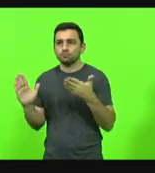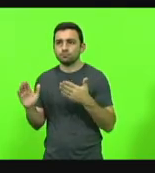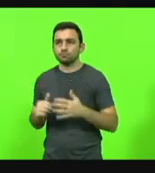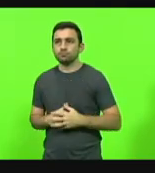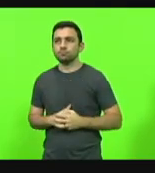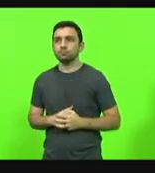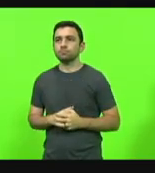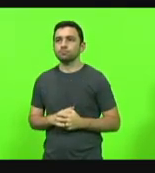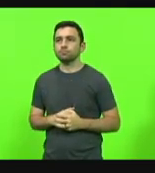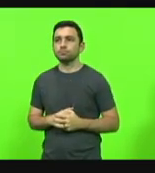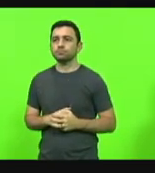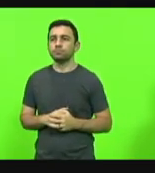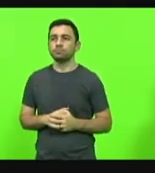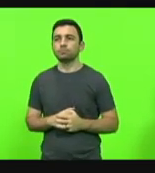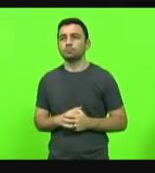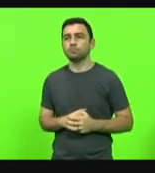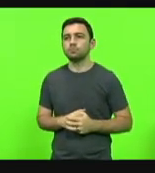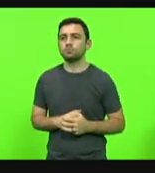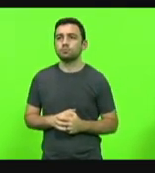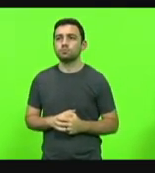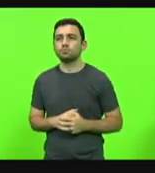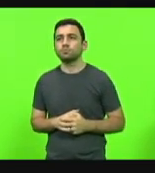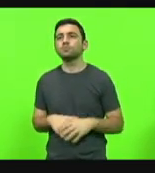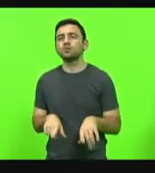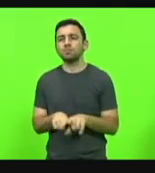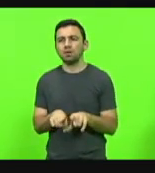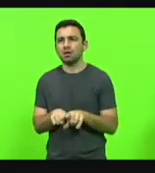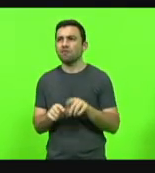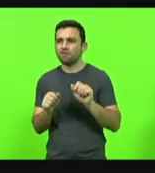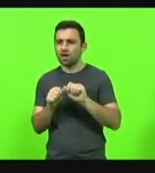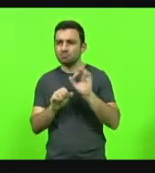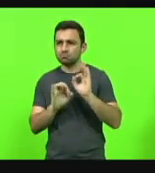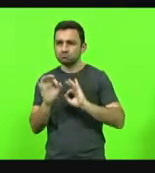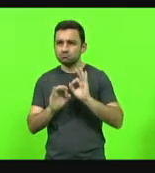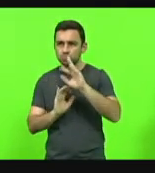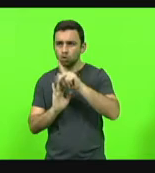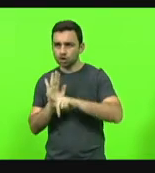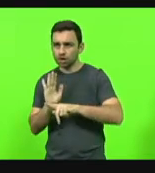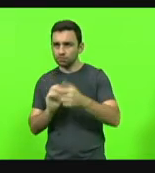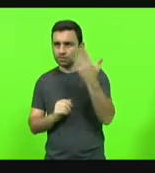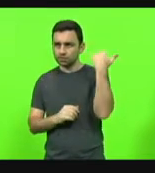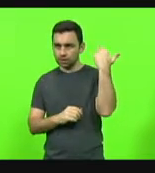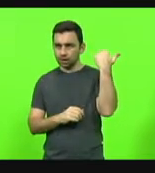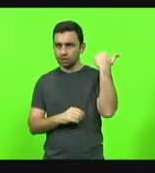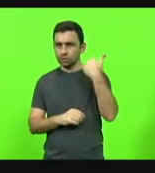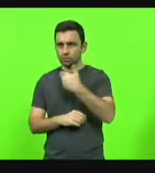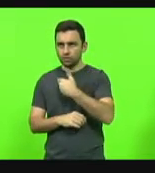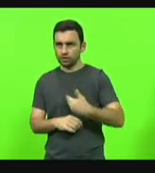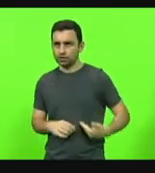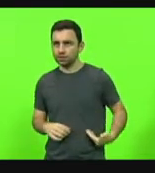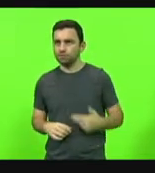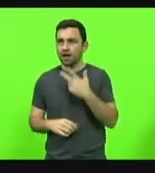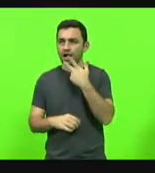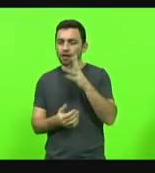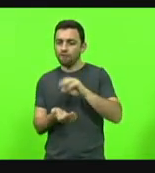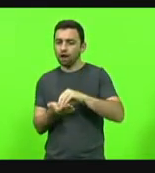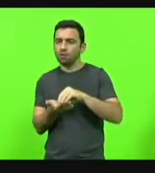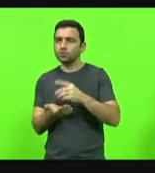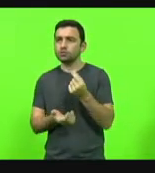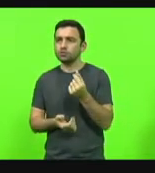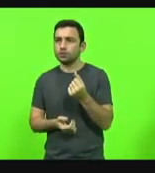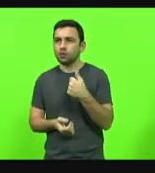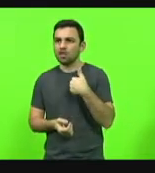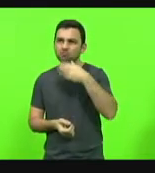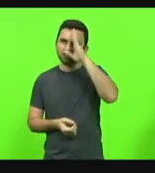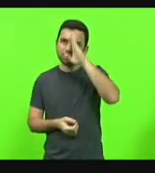mesmo... Quando a gente fez o projeto, mesmo na gestão anterior, teve uma justificativa que estava faltando verba. Então, eu fiz direto